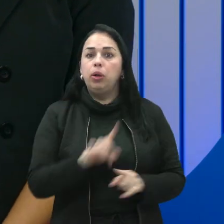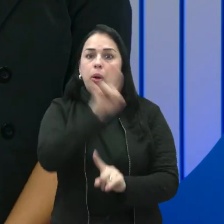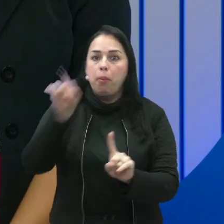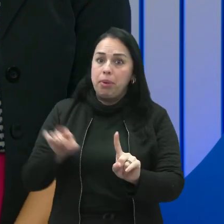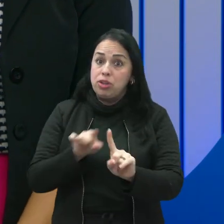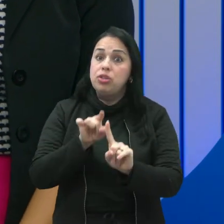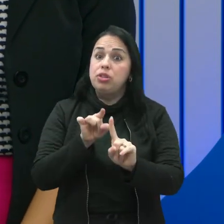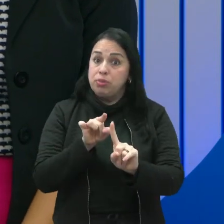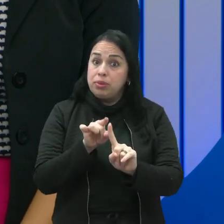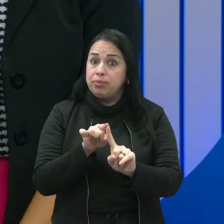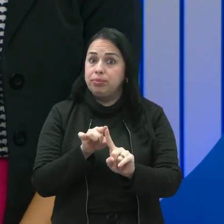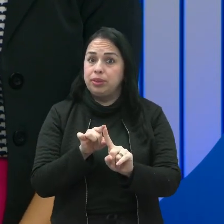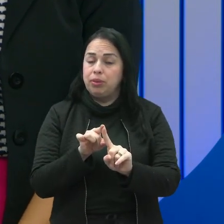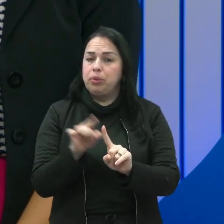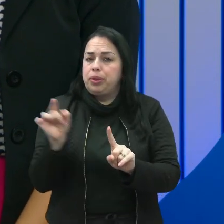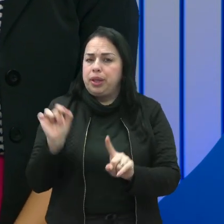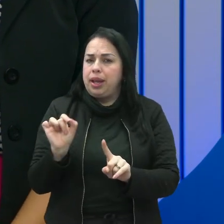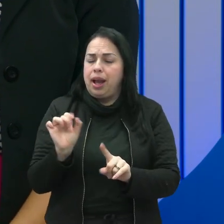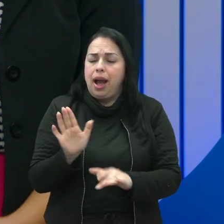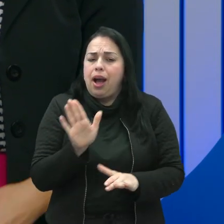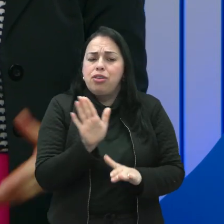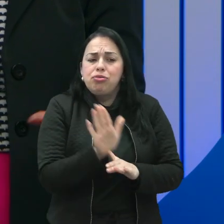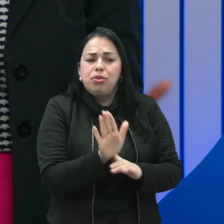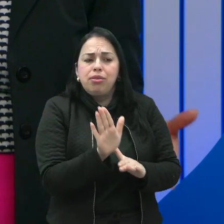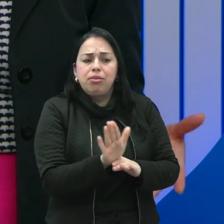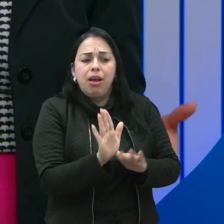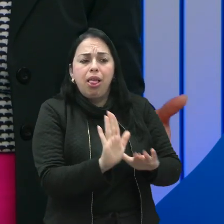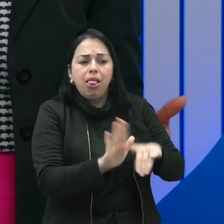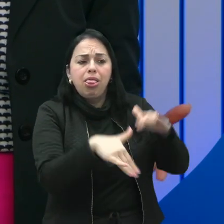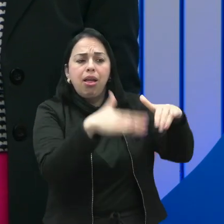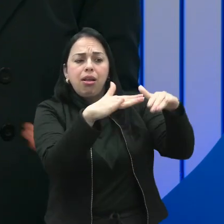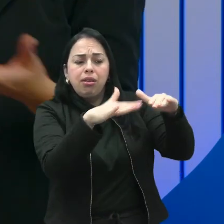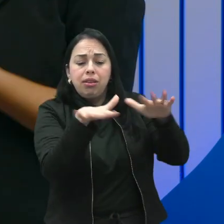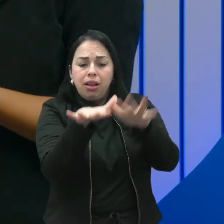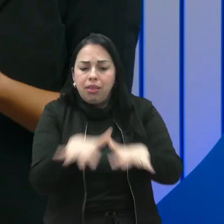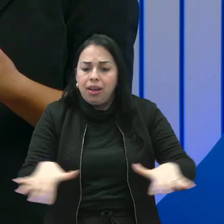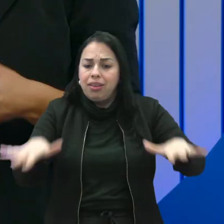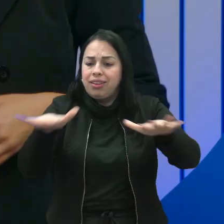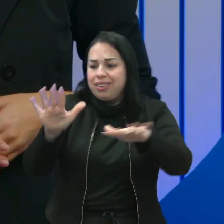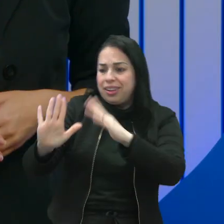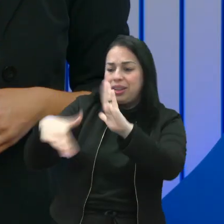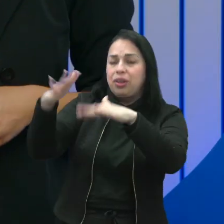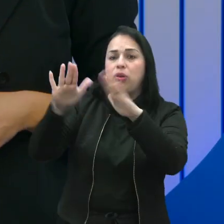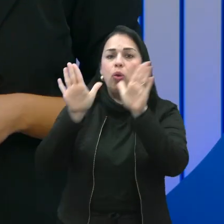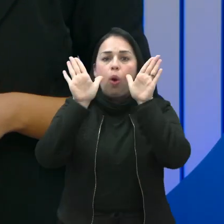E a ideia do corredor, gente, de inovação é promover o desenvolvimento